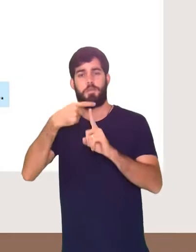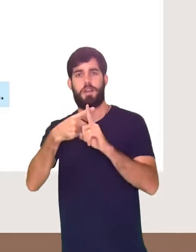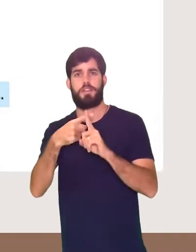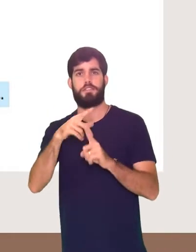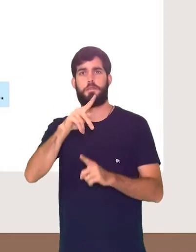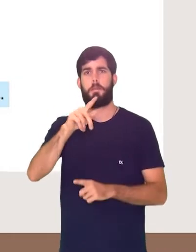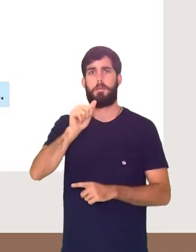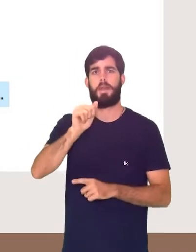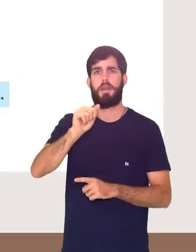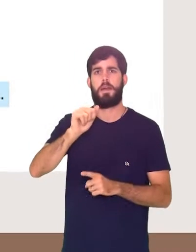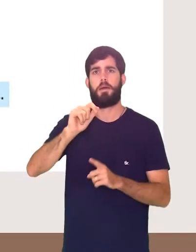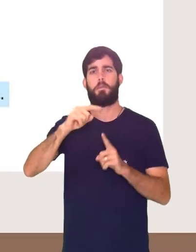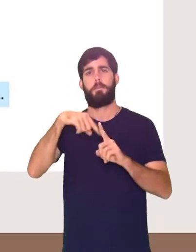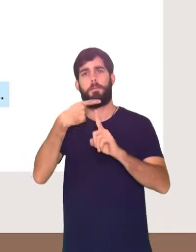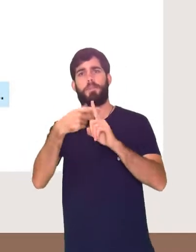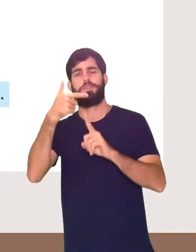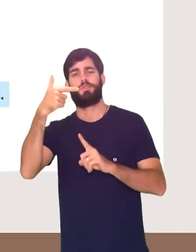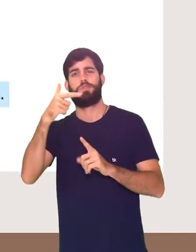Ba+2, F-,